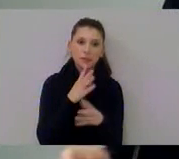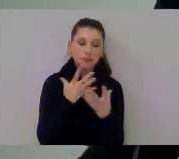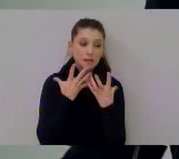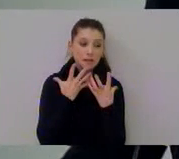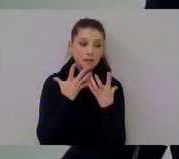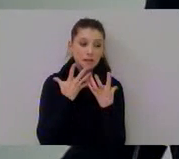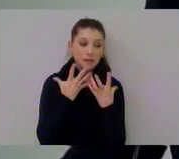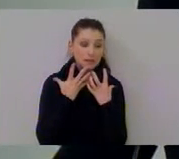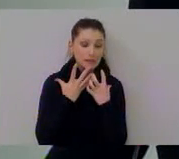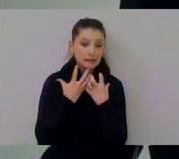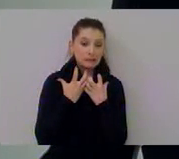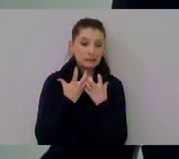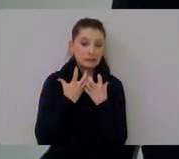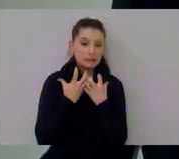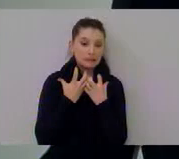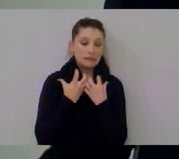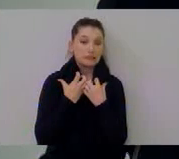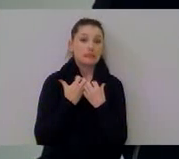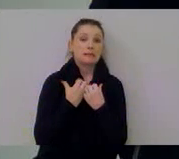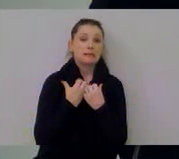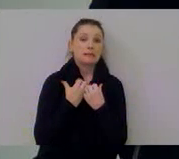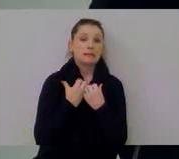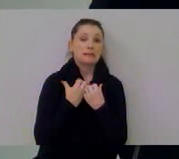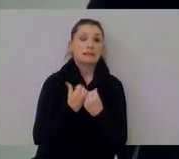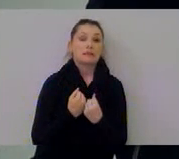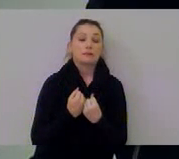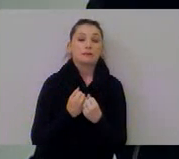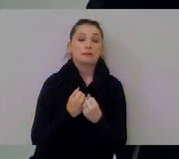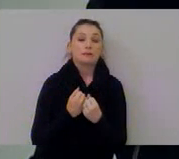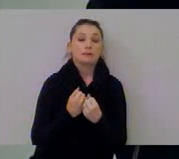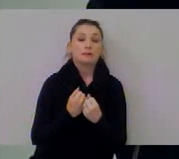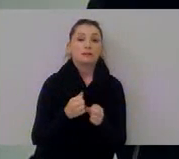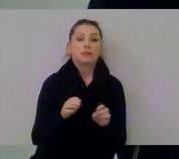E aprendi a não julgar ninguém.